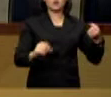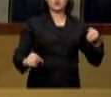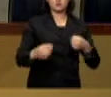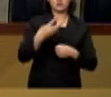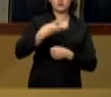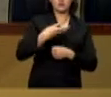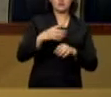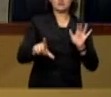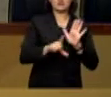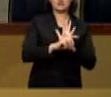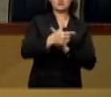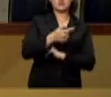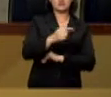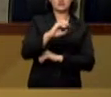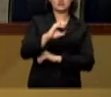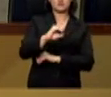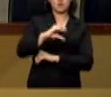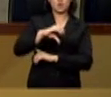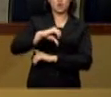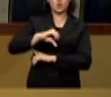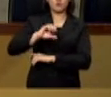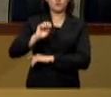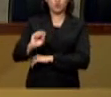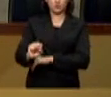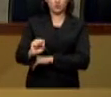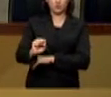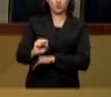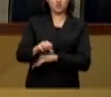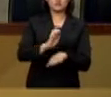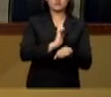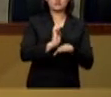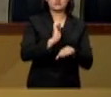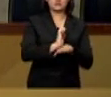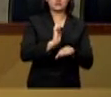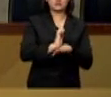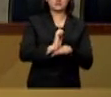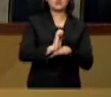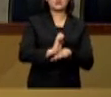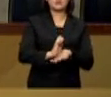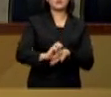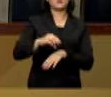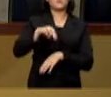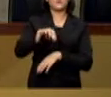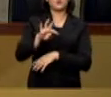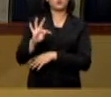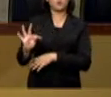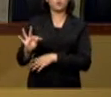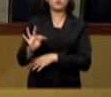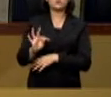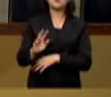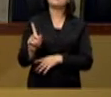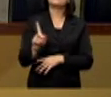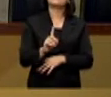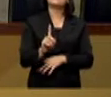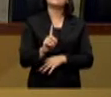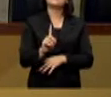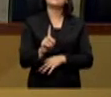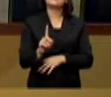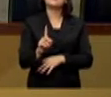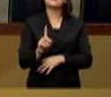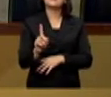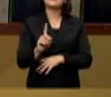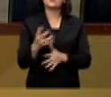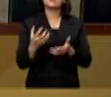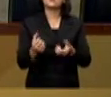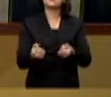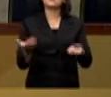Lei 7098 do Estado de Mato Grosso, não conheceu da ação no tocante aos artigos 2º